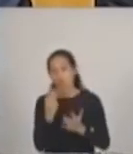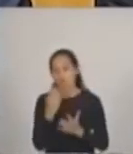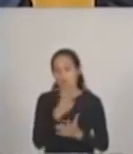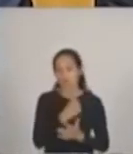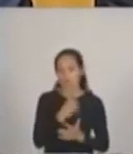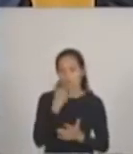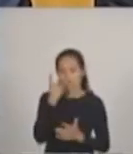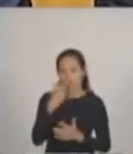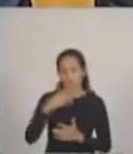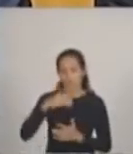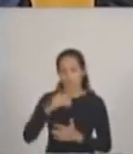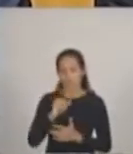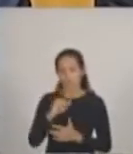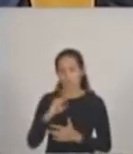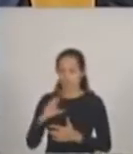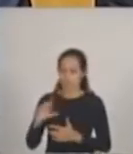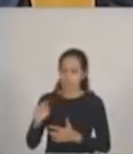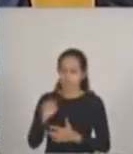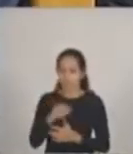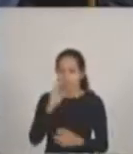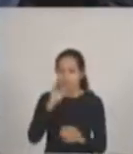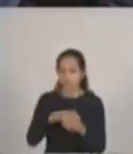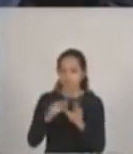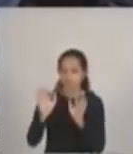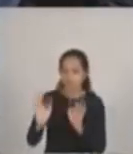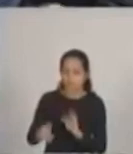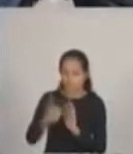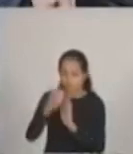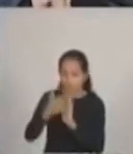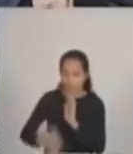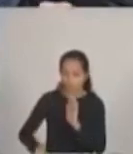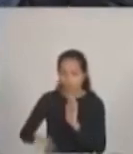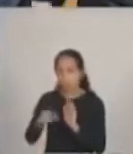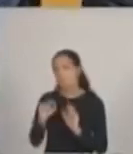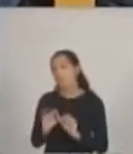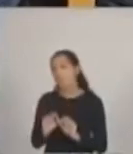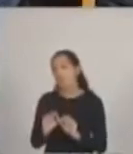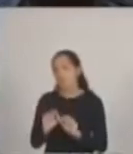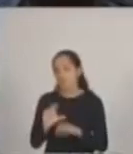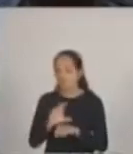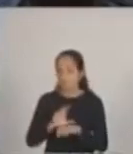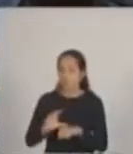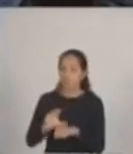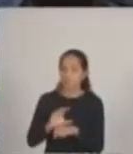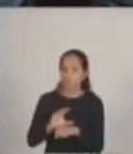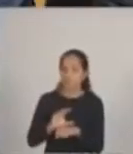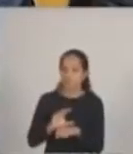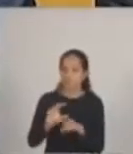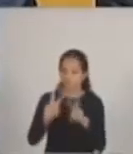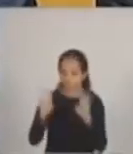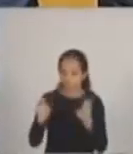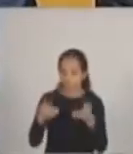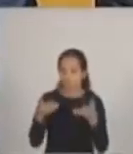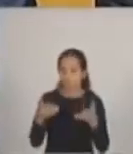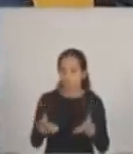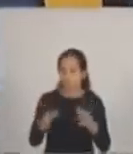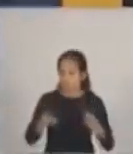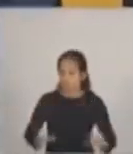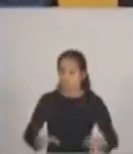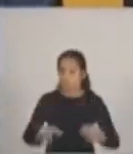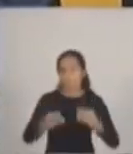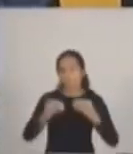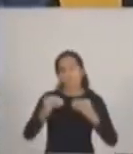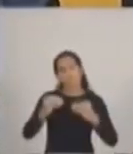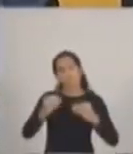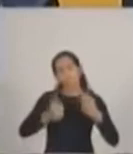se acoste ao voto dele final, que é pela constitucionalidade da matéria, tudo que ele percorreu